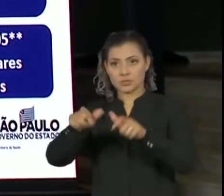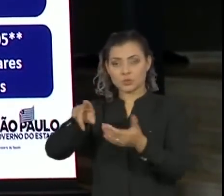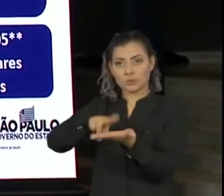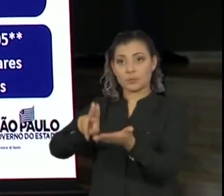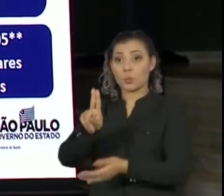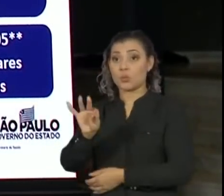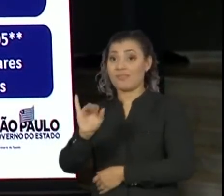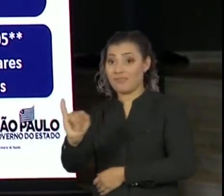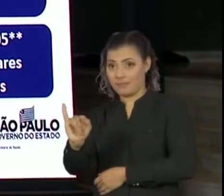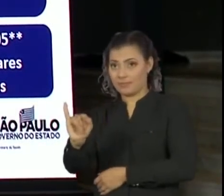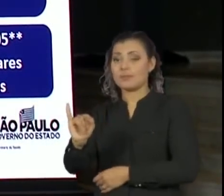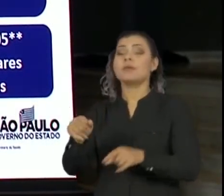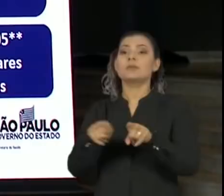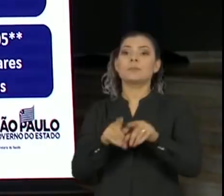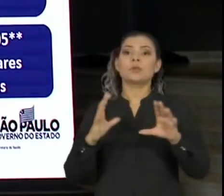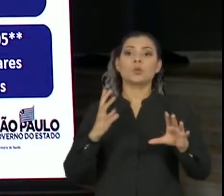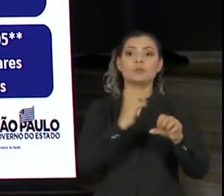UTI e